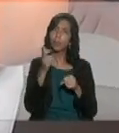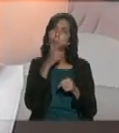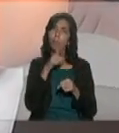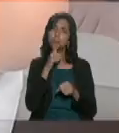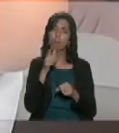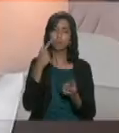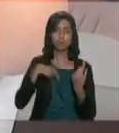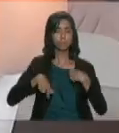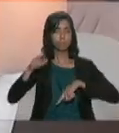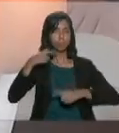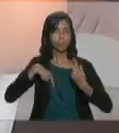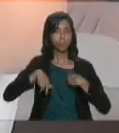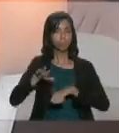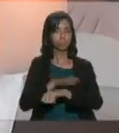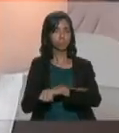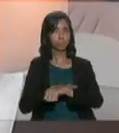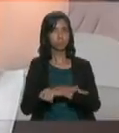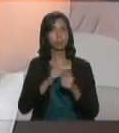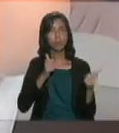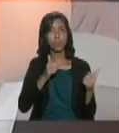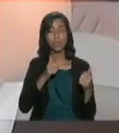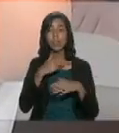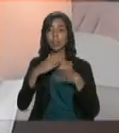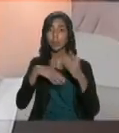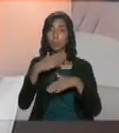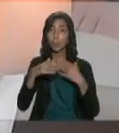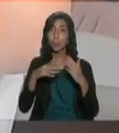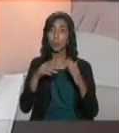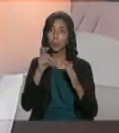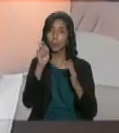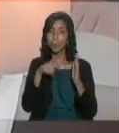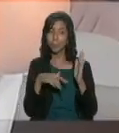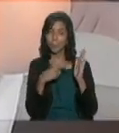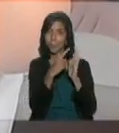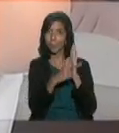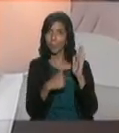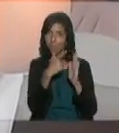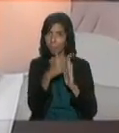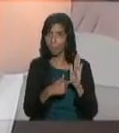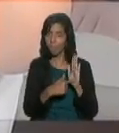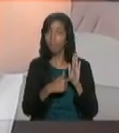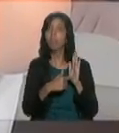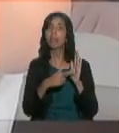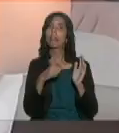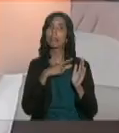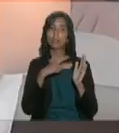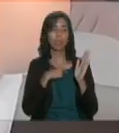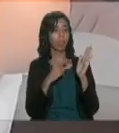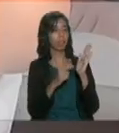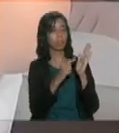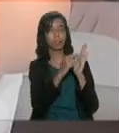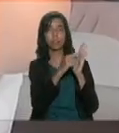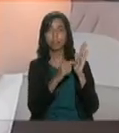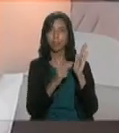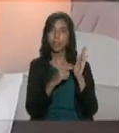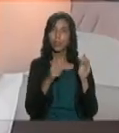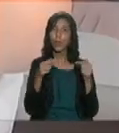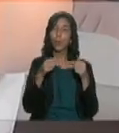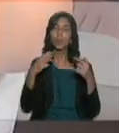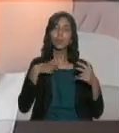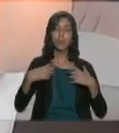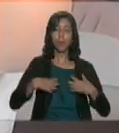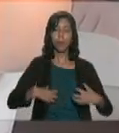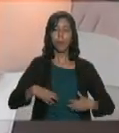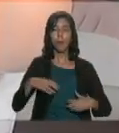as articulações, a musculatura. E depois, a parte do pezinho, que a gente estava falando, você tem na planta do pé a correspondência